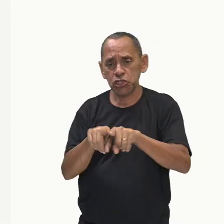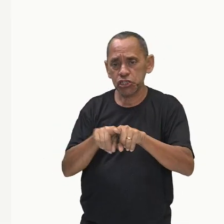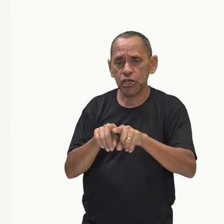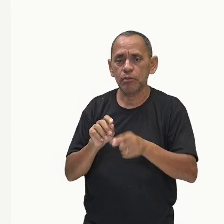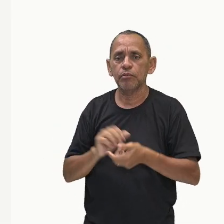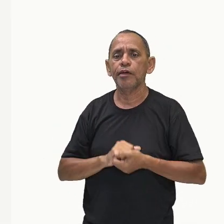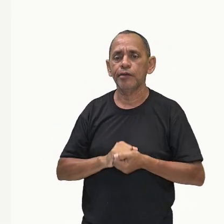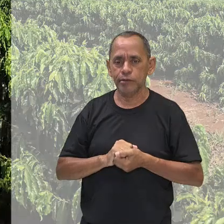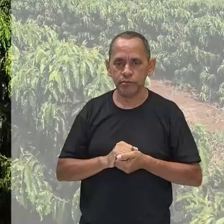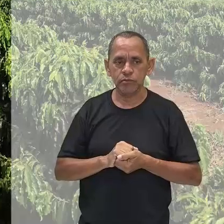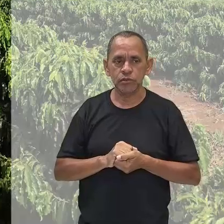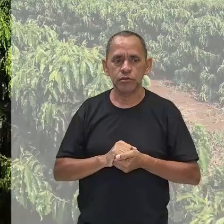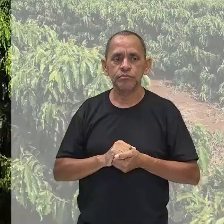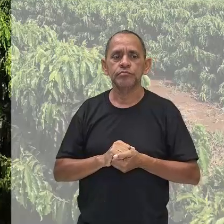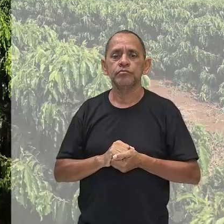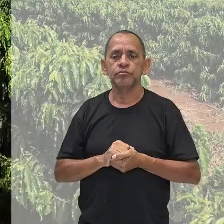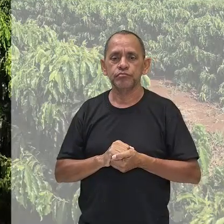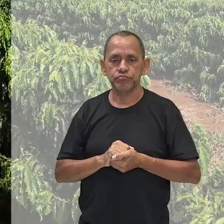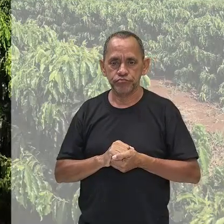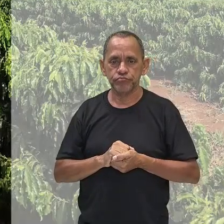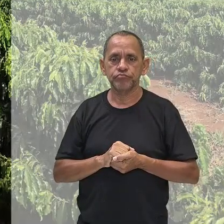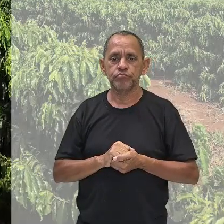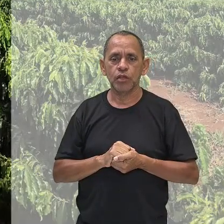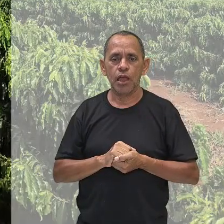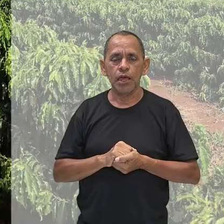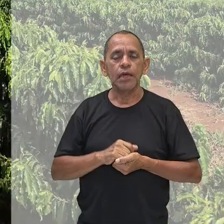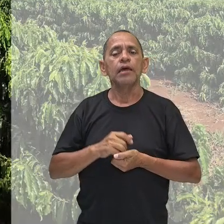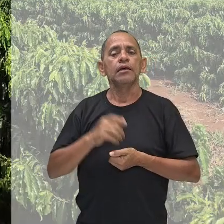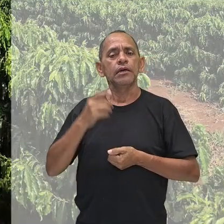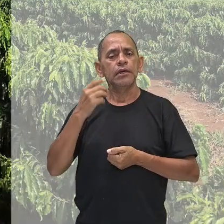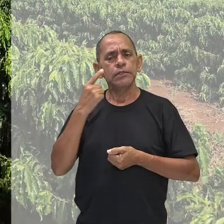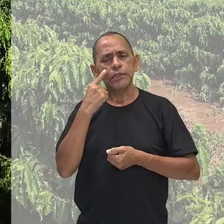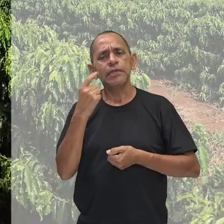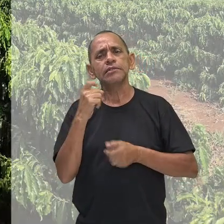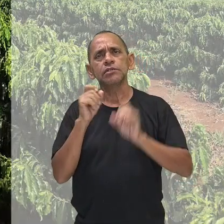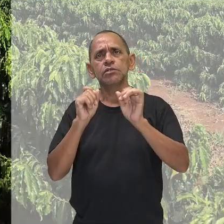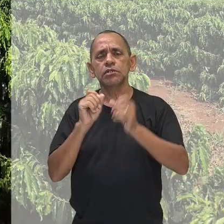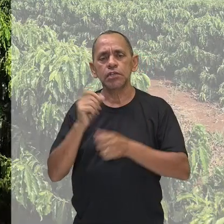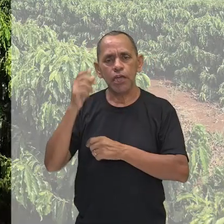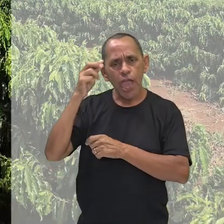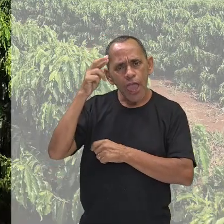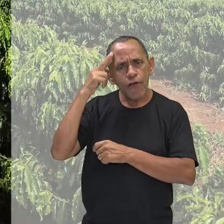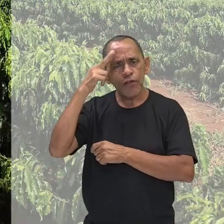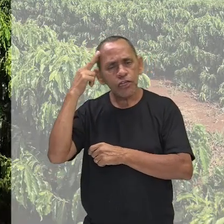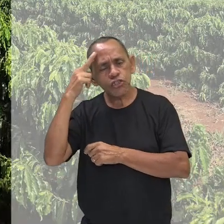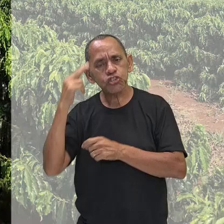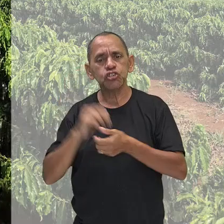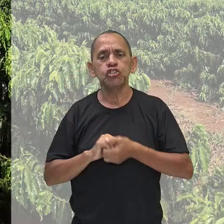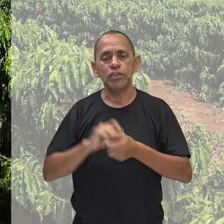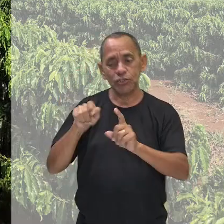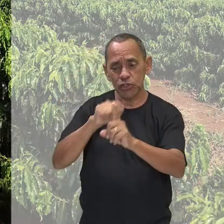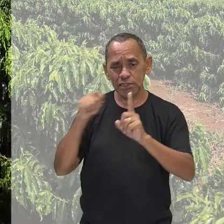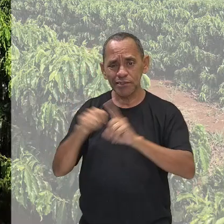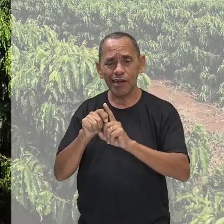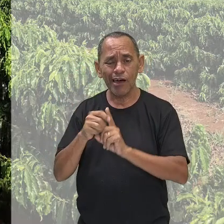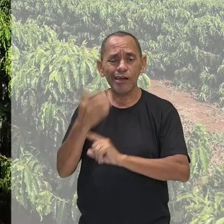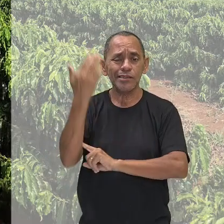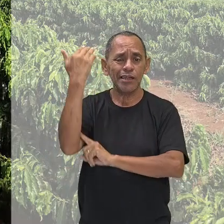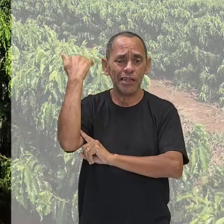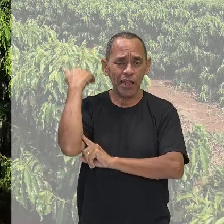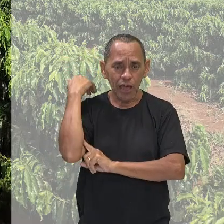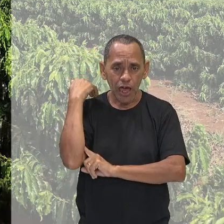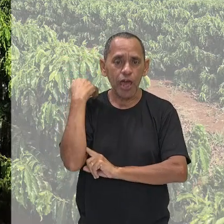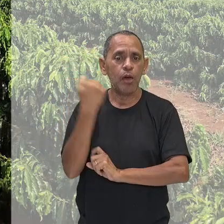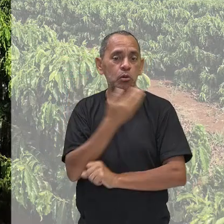que são interessantes a gente refletir, que naquele momento a sociedade era altamente preconceituosa. Existia